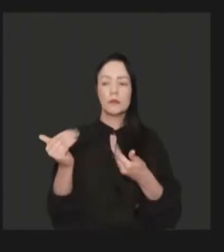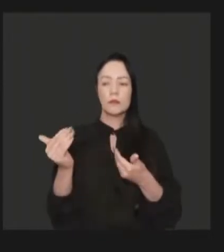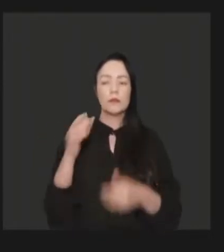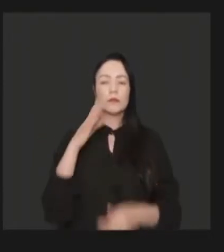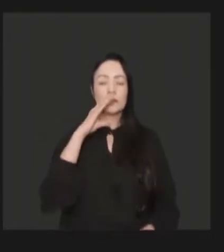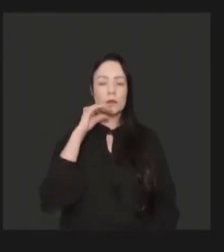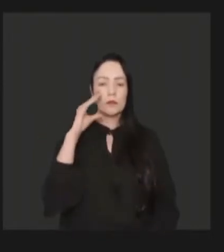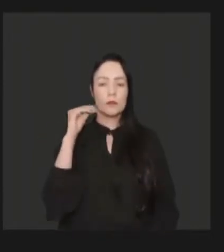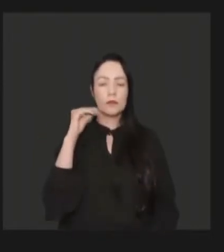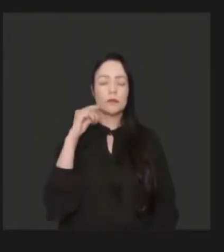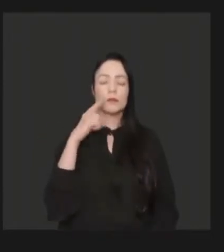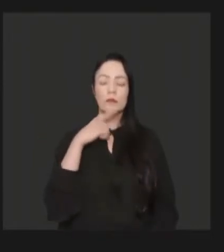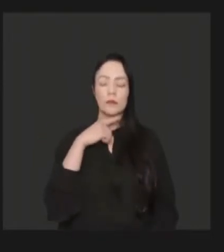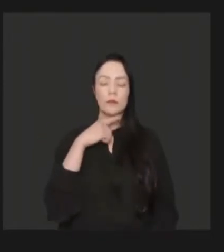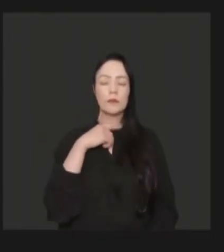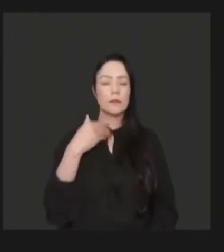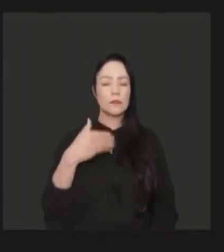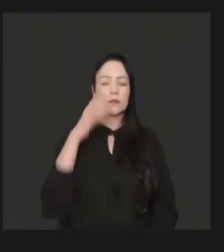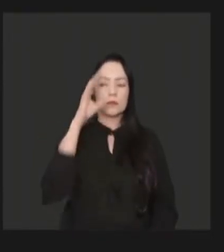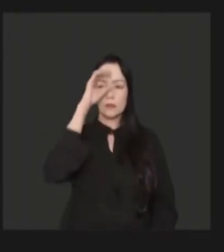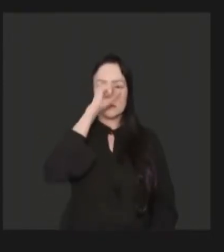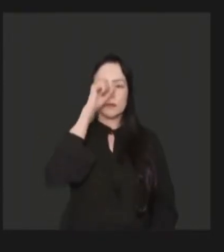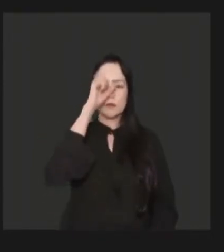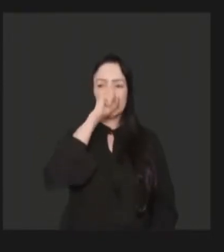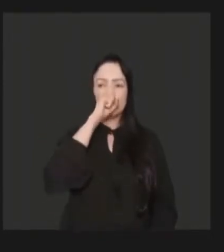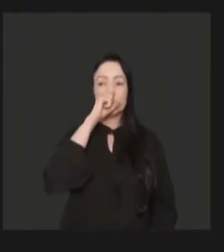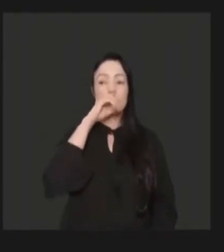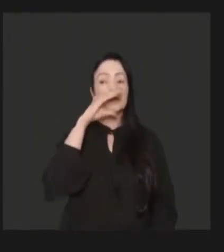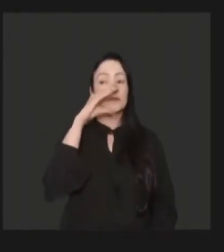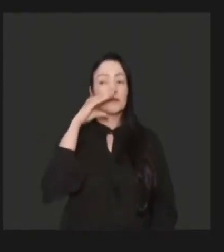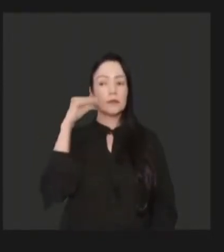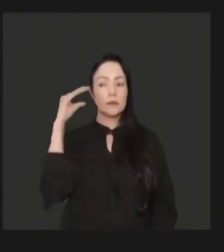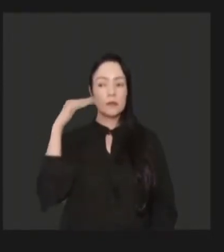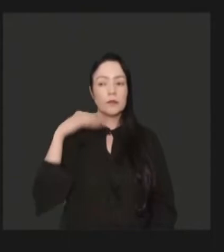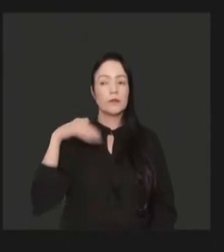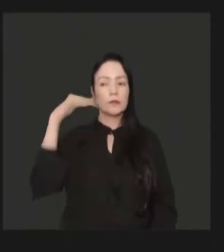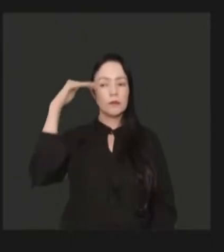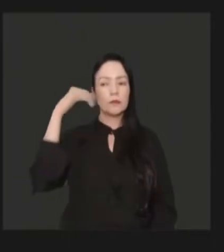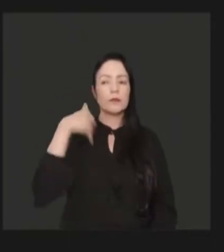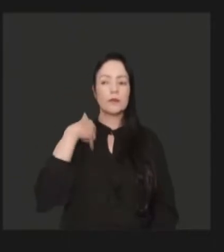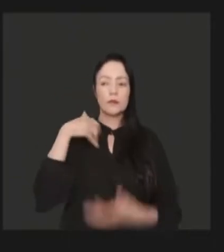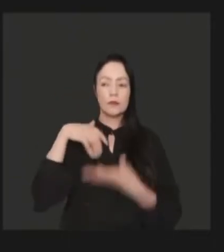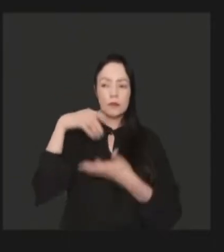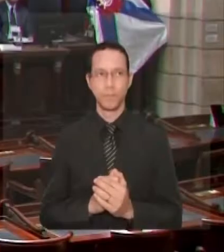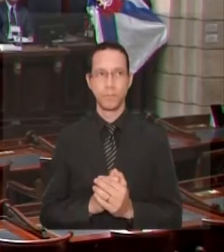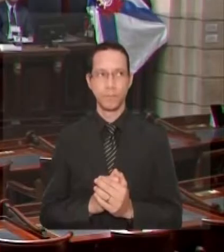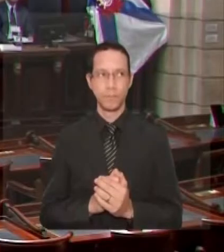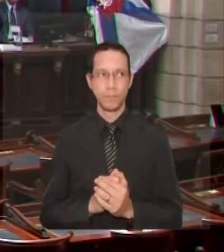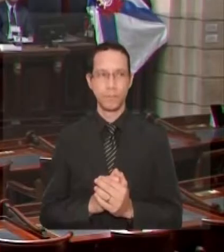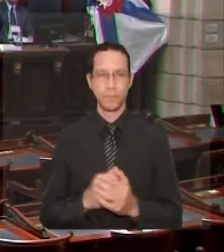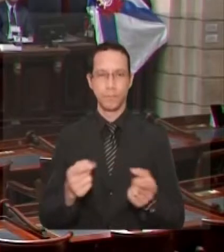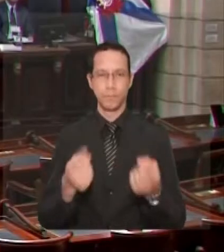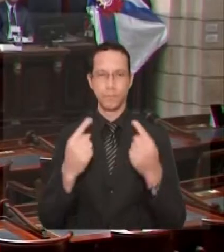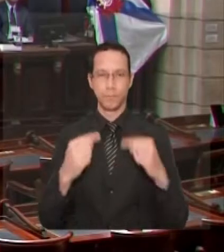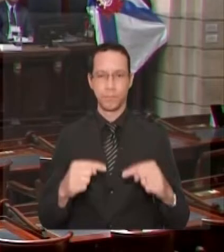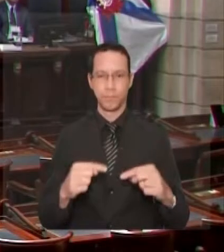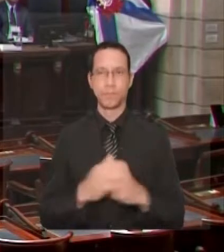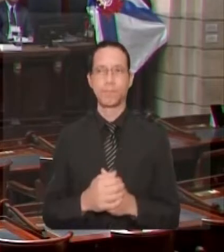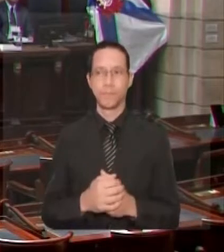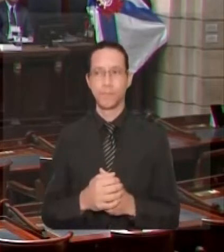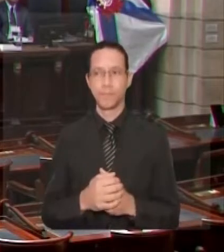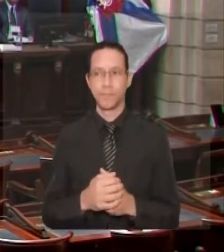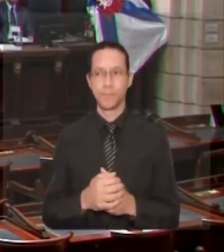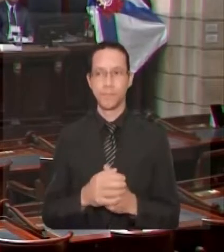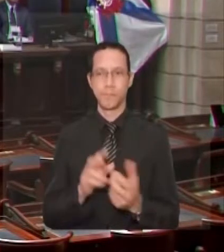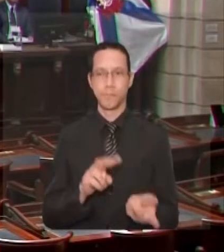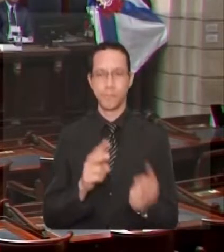têm muito a aprender, sendo que adultos e mais idosos têm a ensinar também. Foram aprovados também,